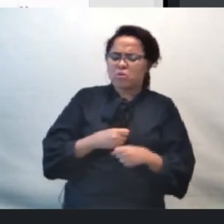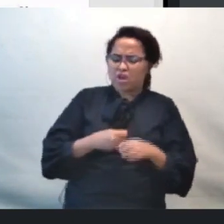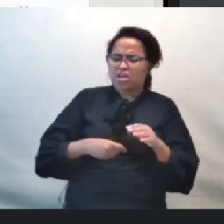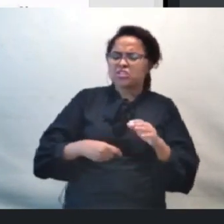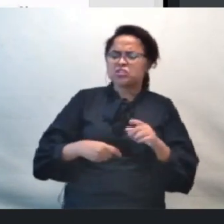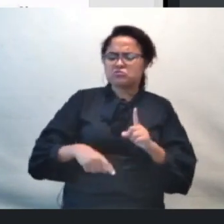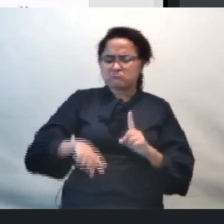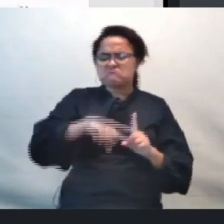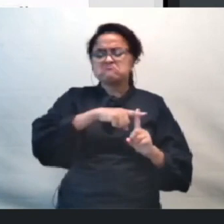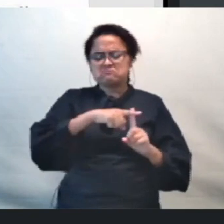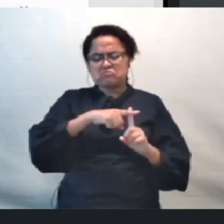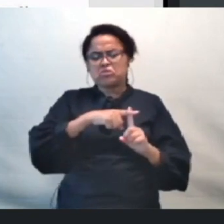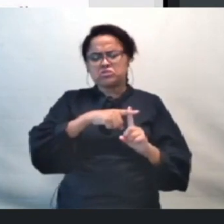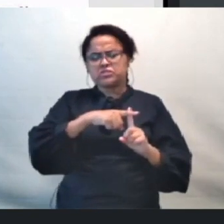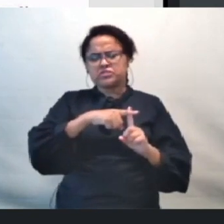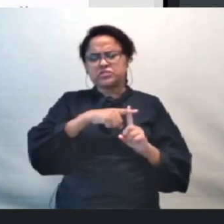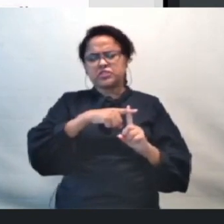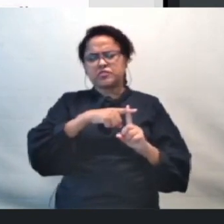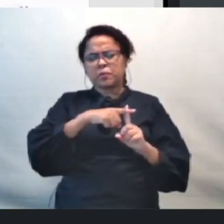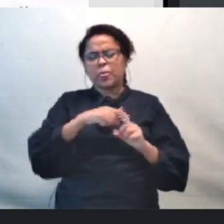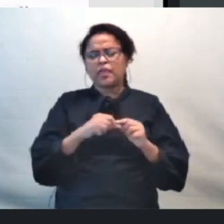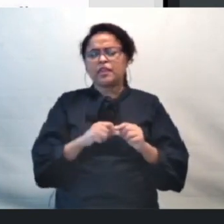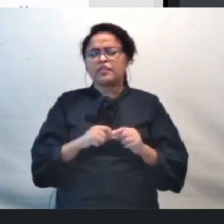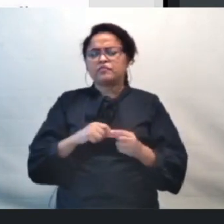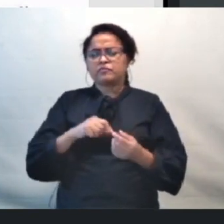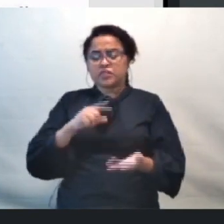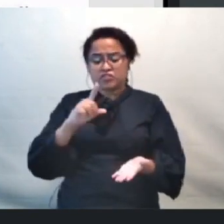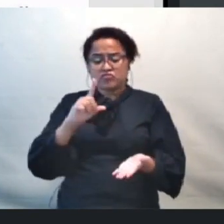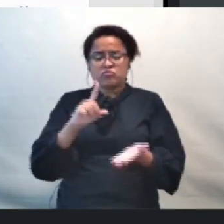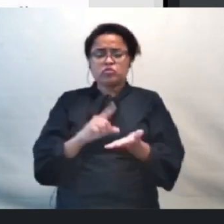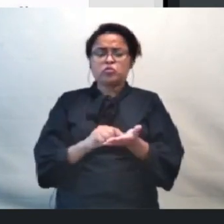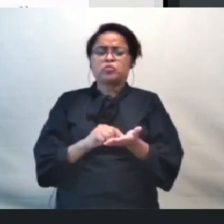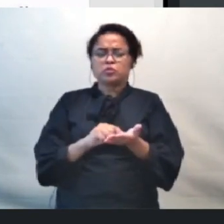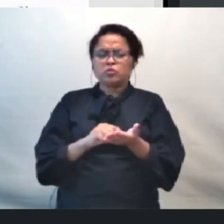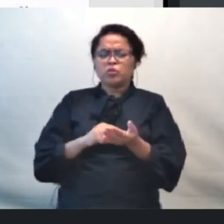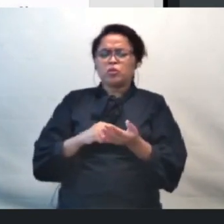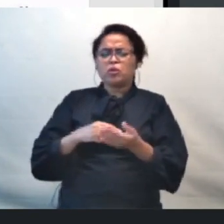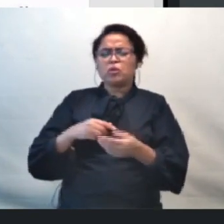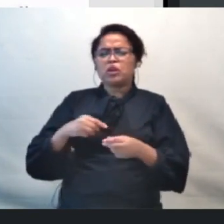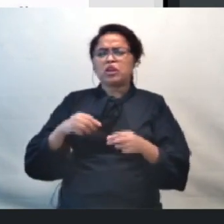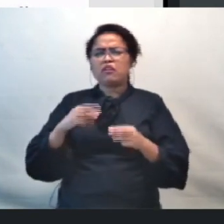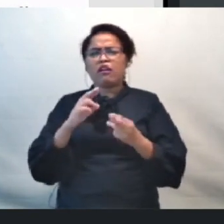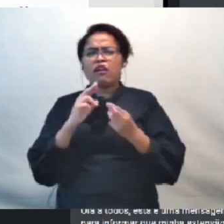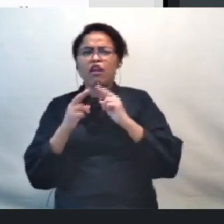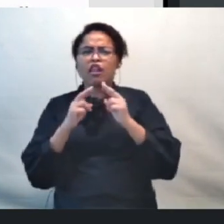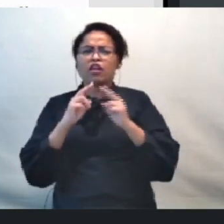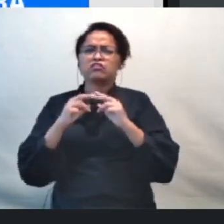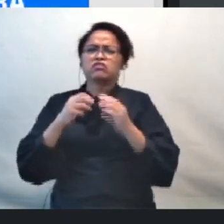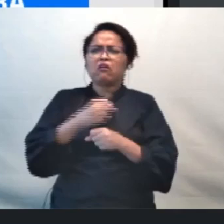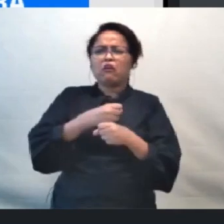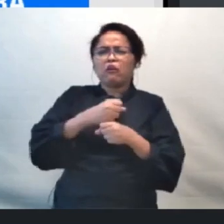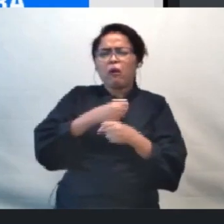taxa de desocupação caiu em relação aos anos anteriores.